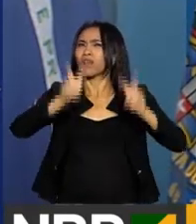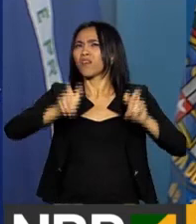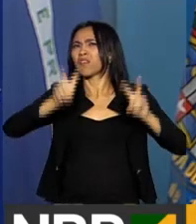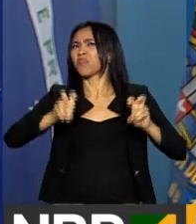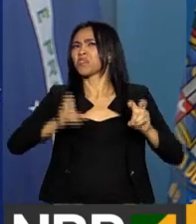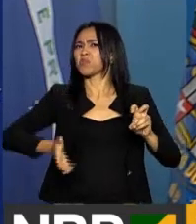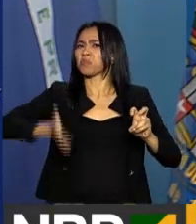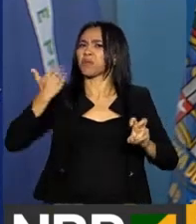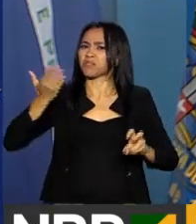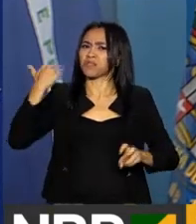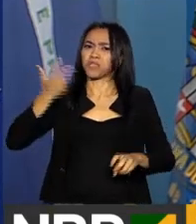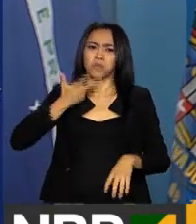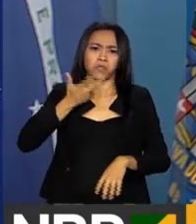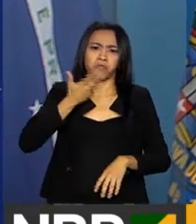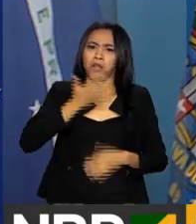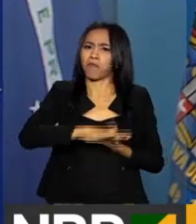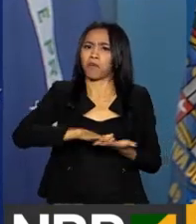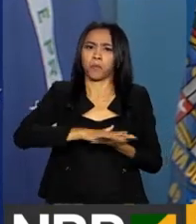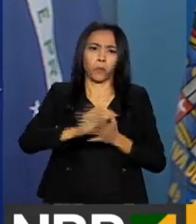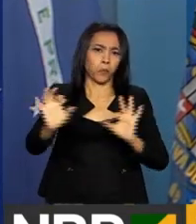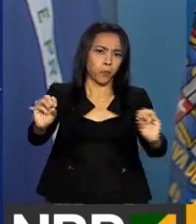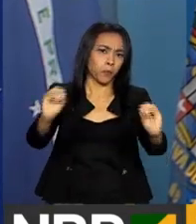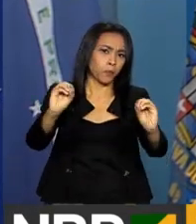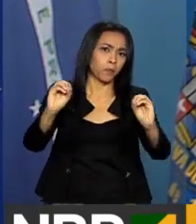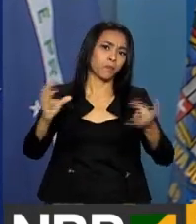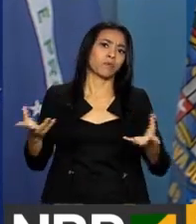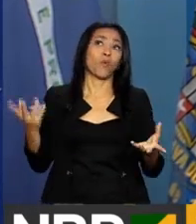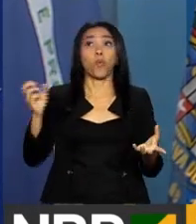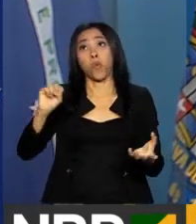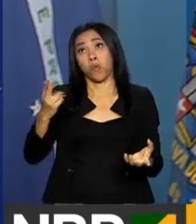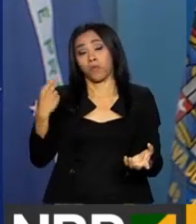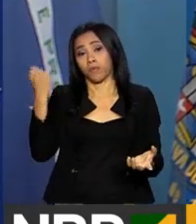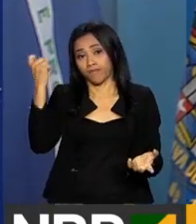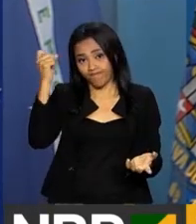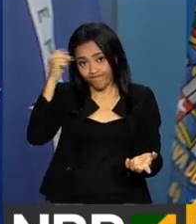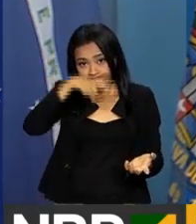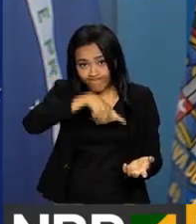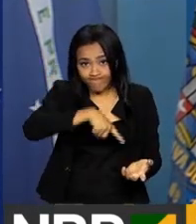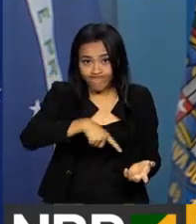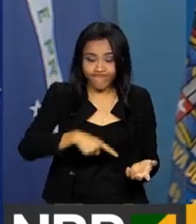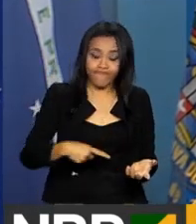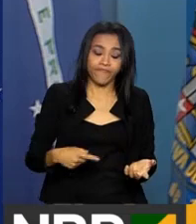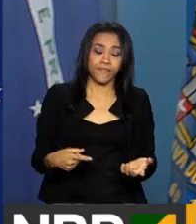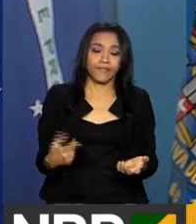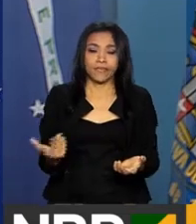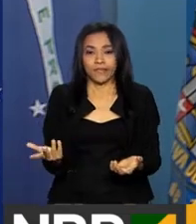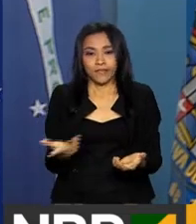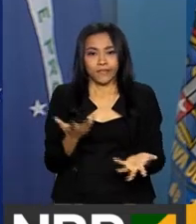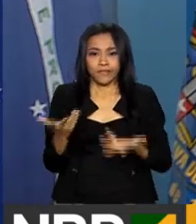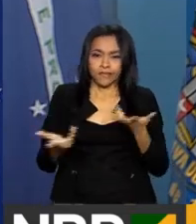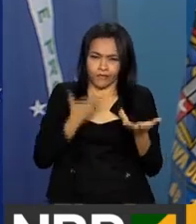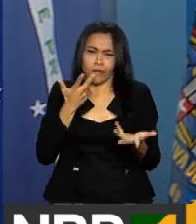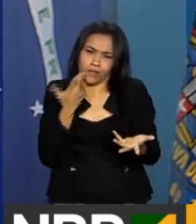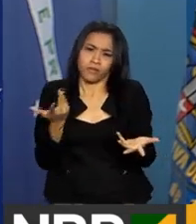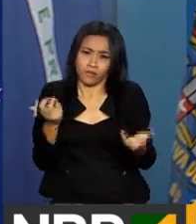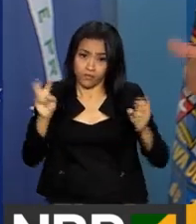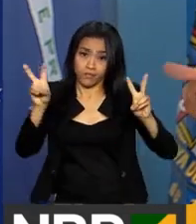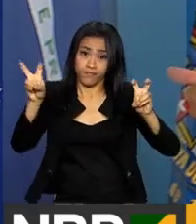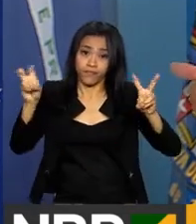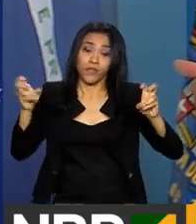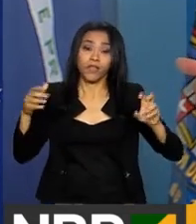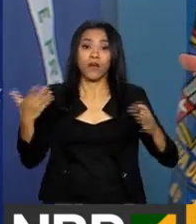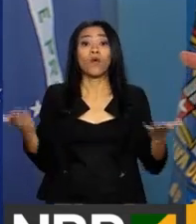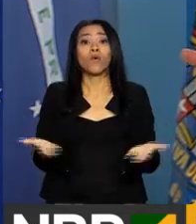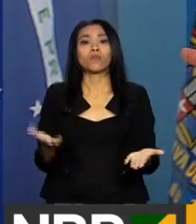eram versados dificultava se que sobre elas se versasse nós tivemos